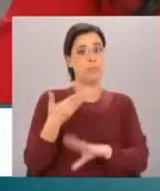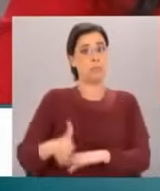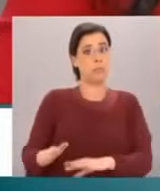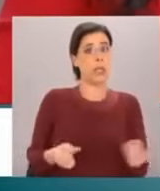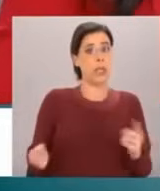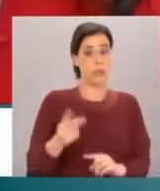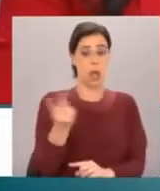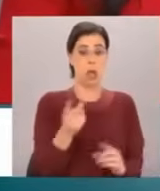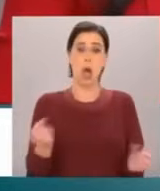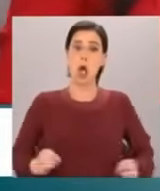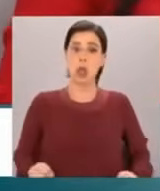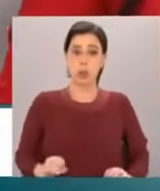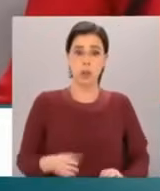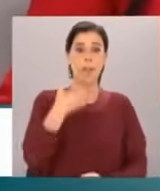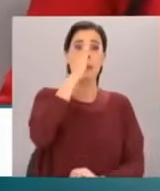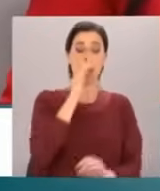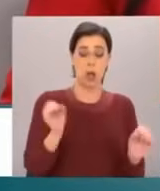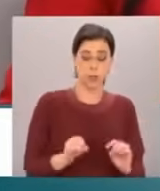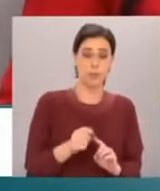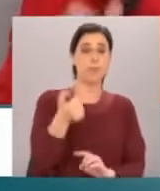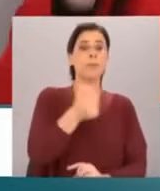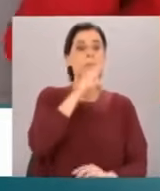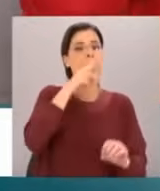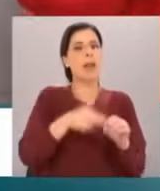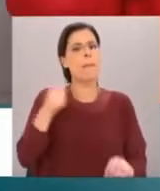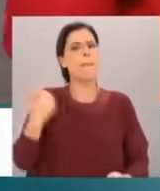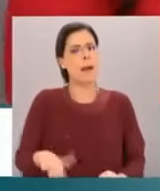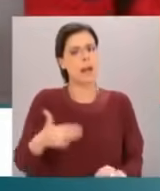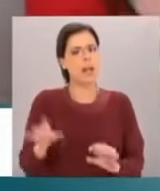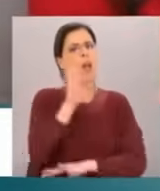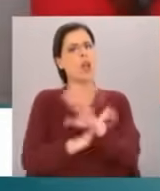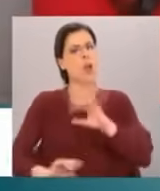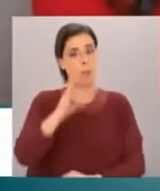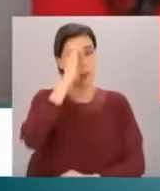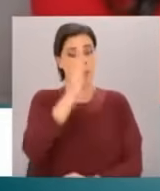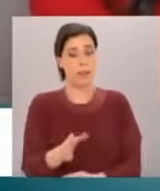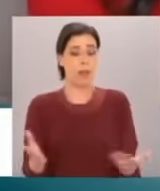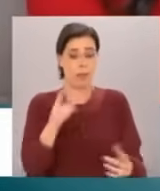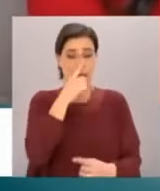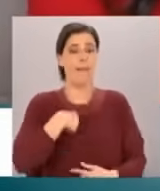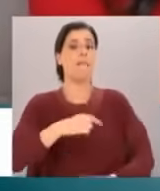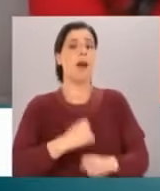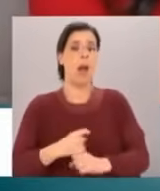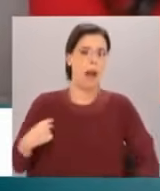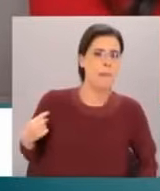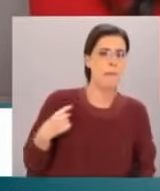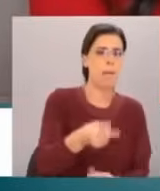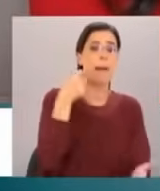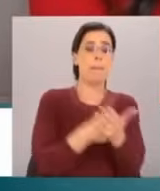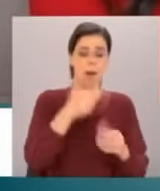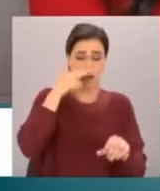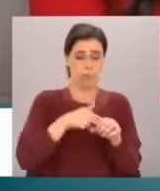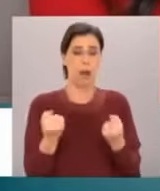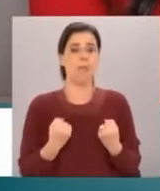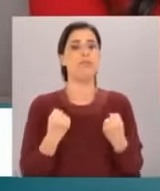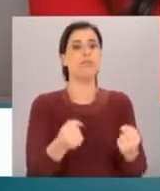fórum de debates entre os dois candidatos a primeiro-ministro temos a quinta gasolina mais cara da Europa sabes quem todos os dias tem que trabalhar todos tem que pagar gasolina